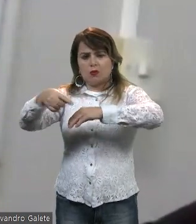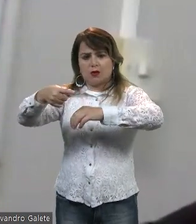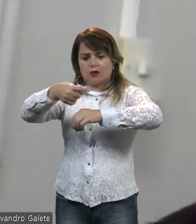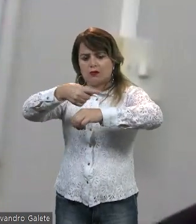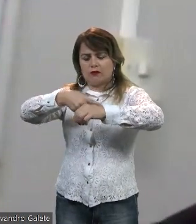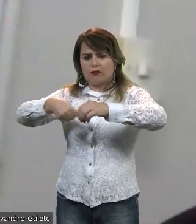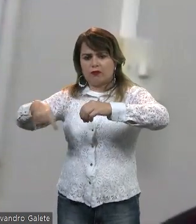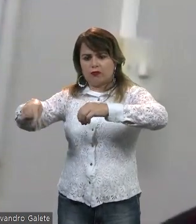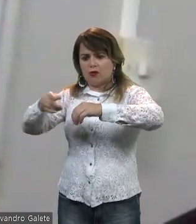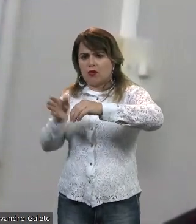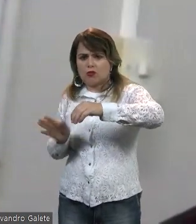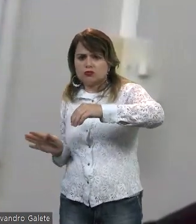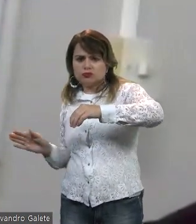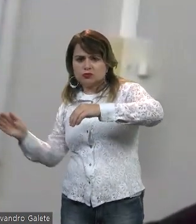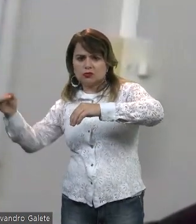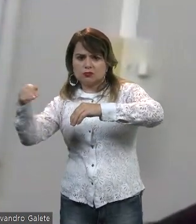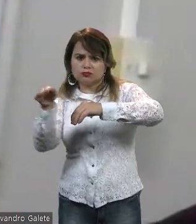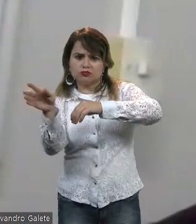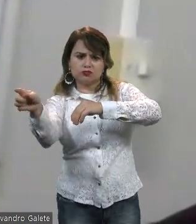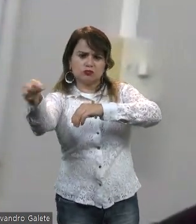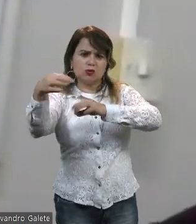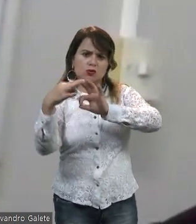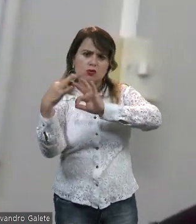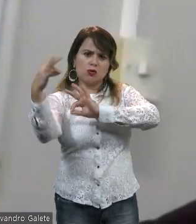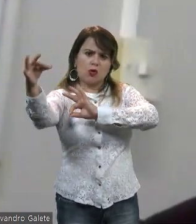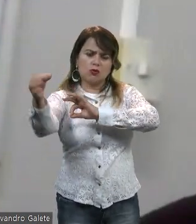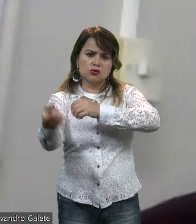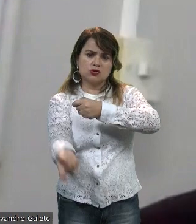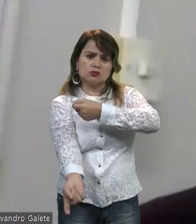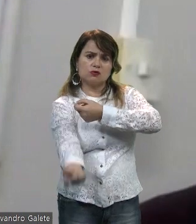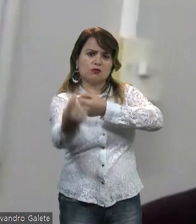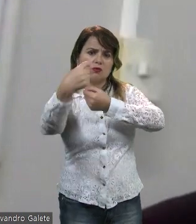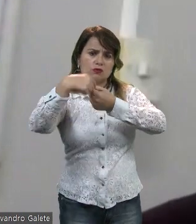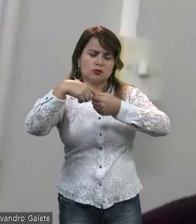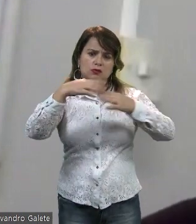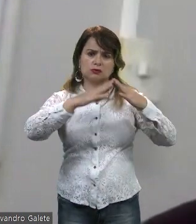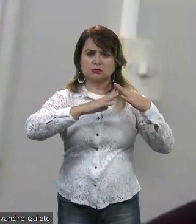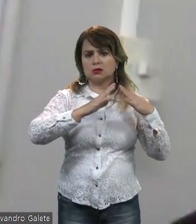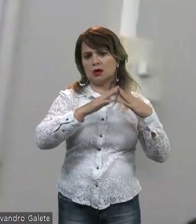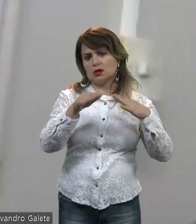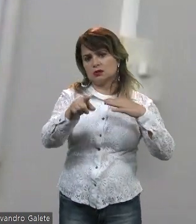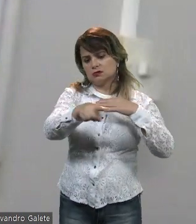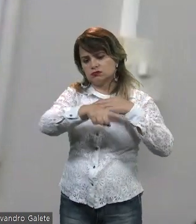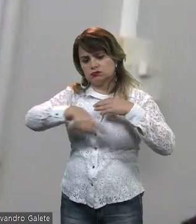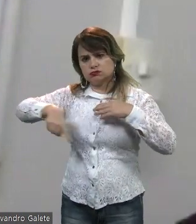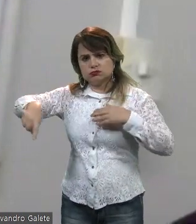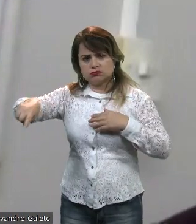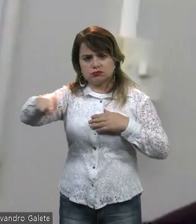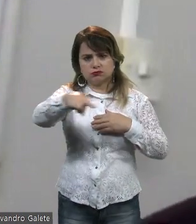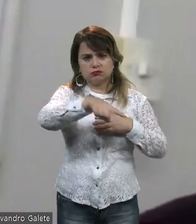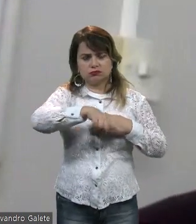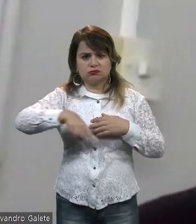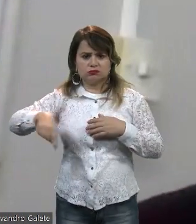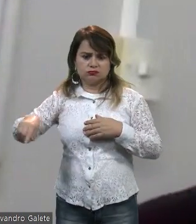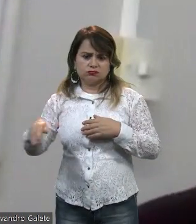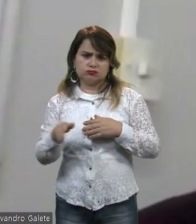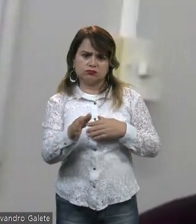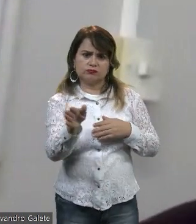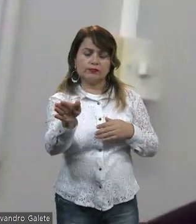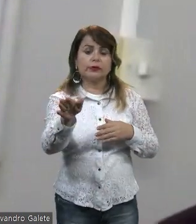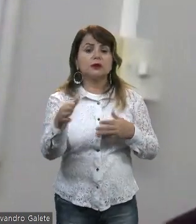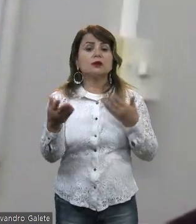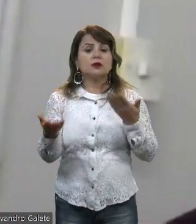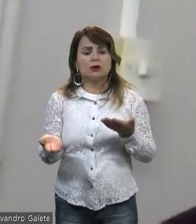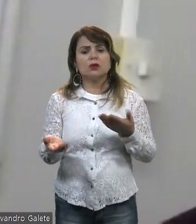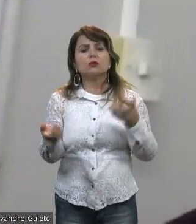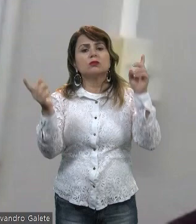poder voltar aos seus distritos e às suas residências. Então, isso vem favorecer muito aí os produtores rurais, isso vem